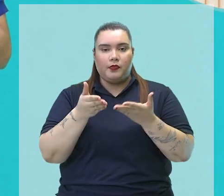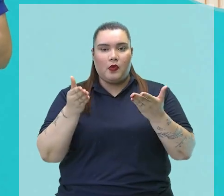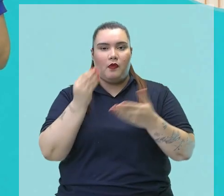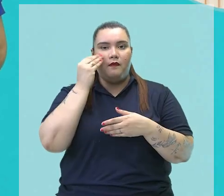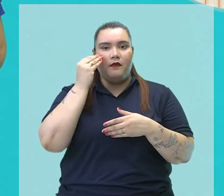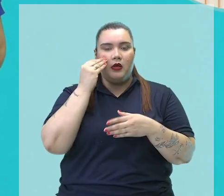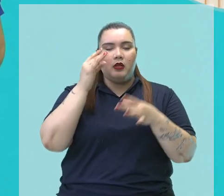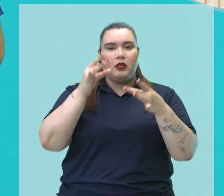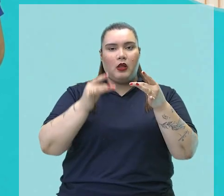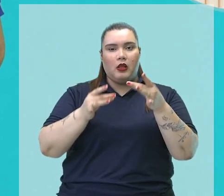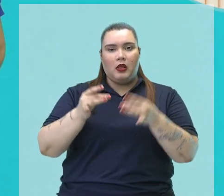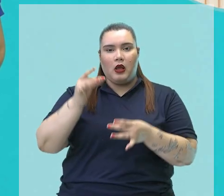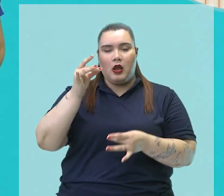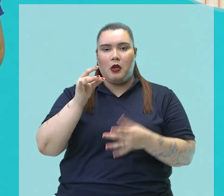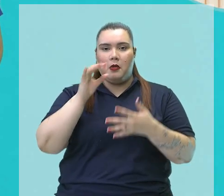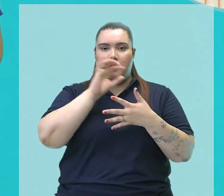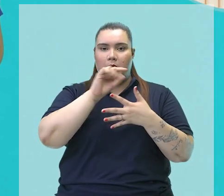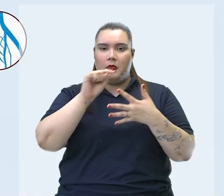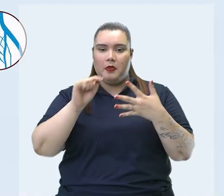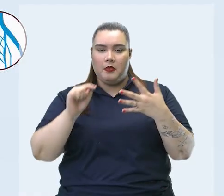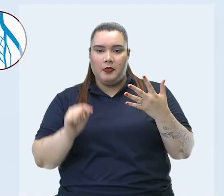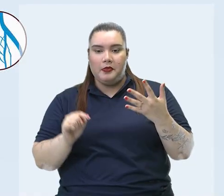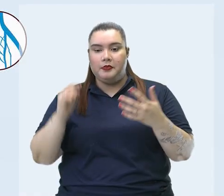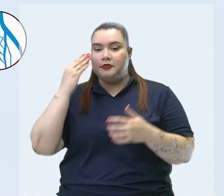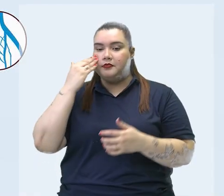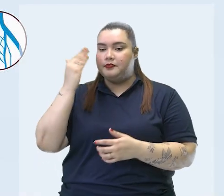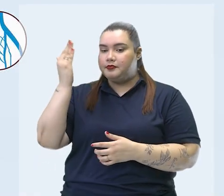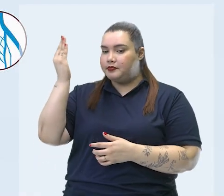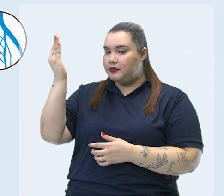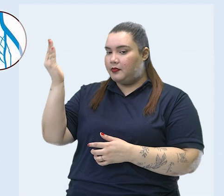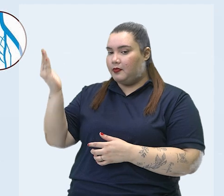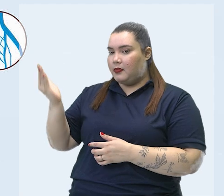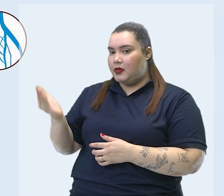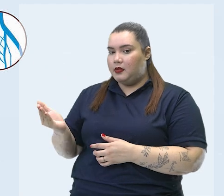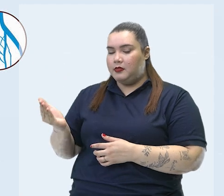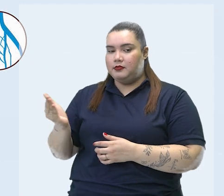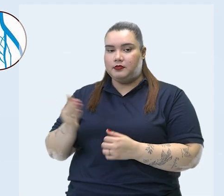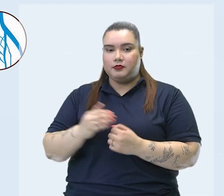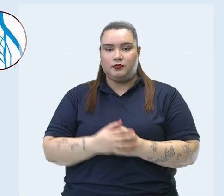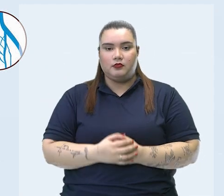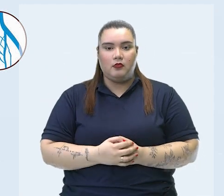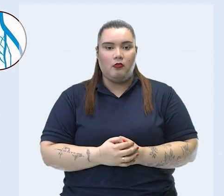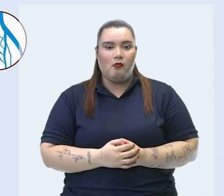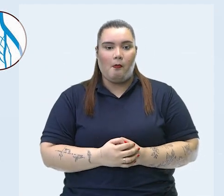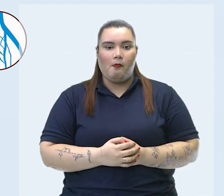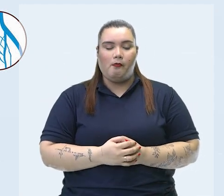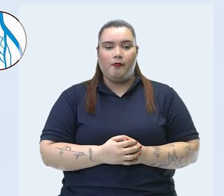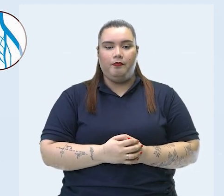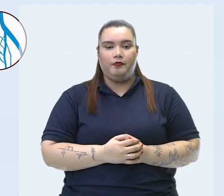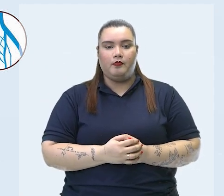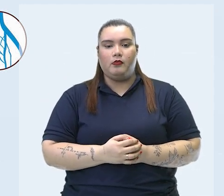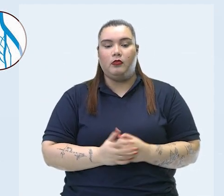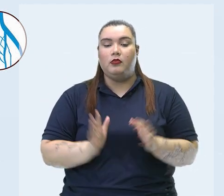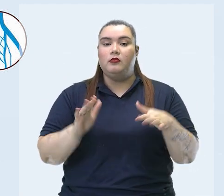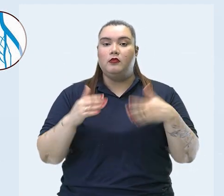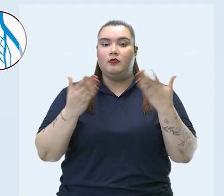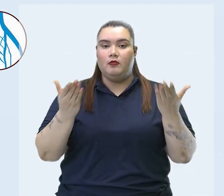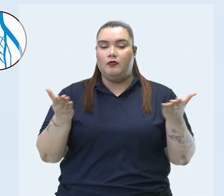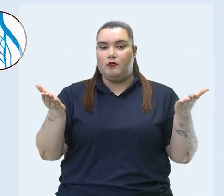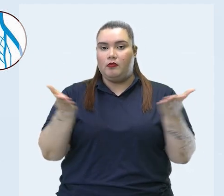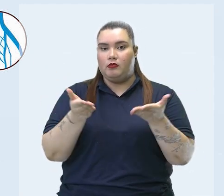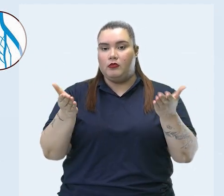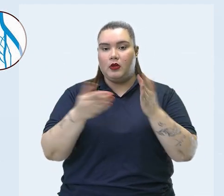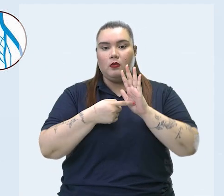mais de calma cada uma dessas partes do corpo. Vamos lá? Então, nós temos ali, Human Body Vocabulary 2. Nós temos, então,